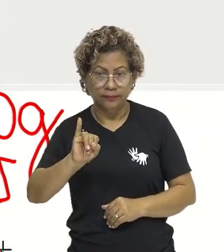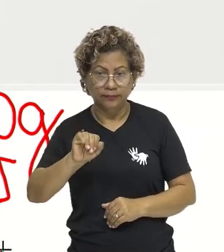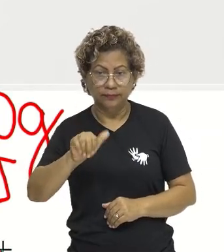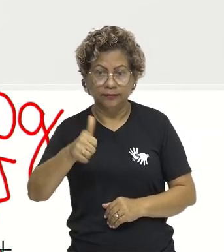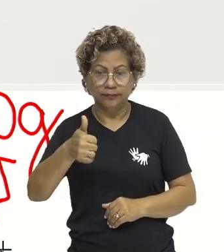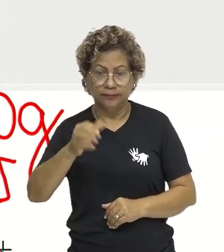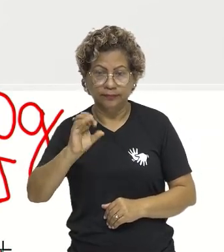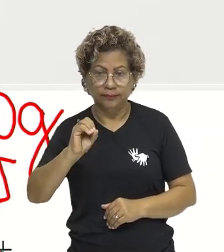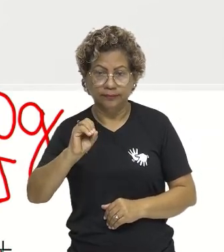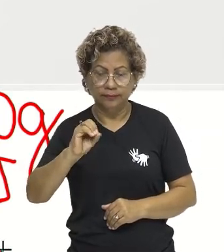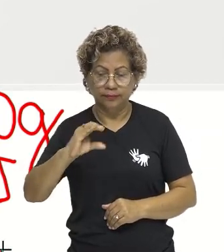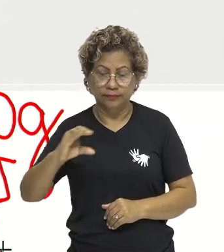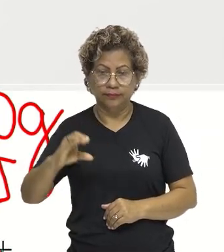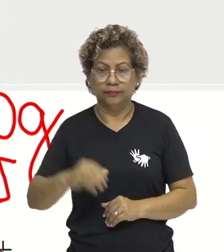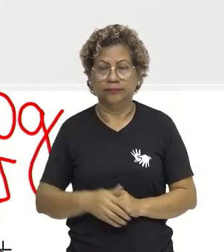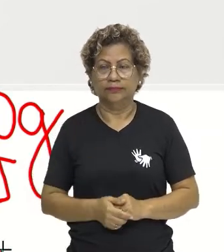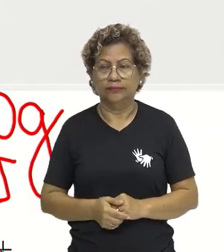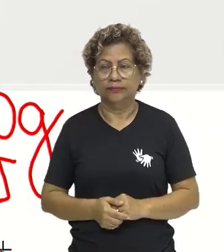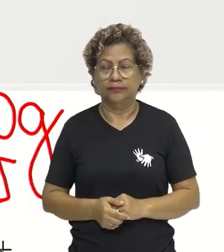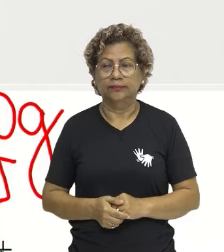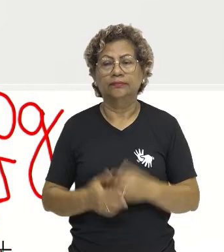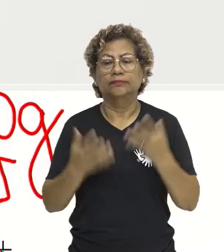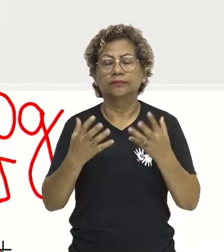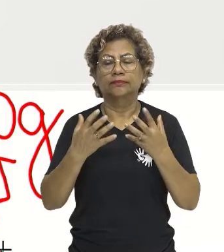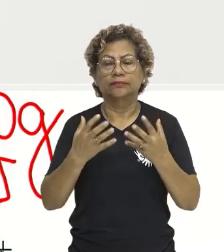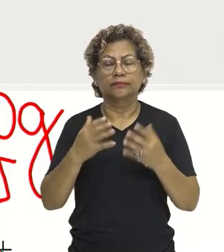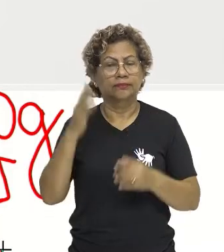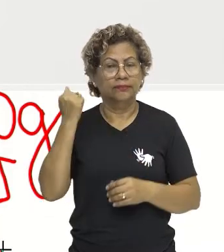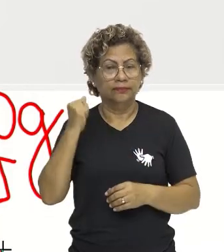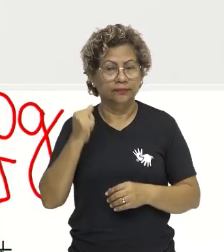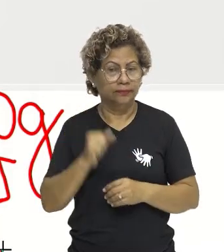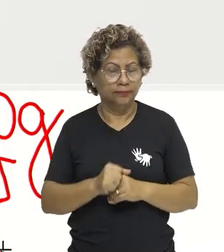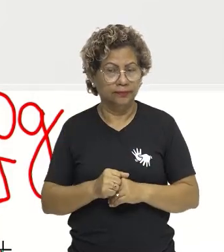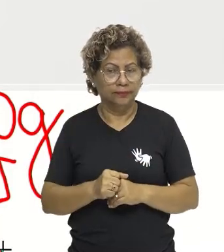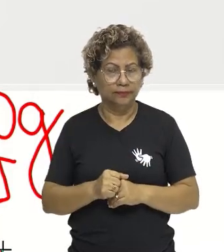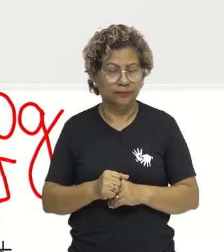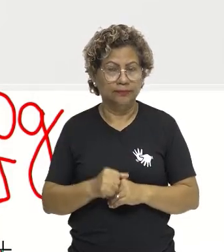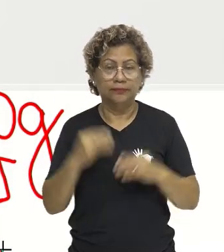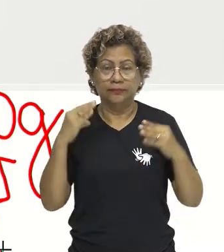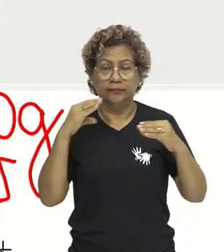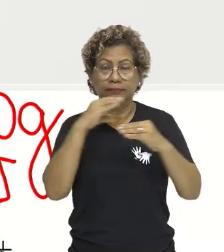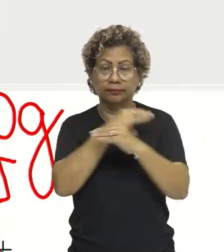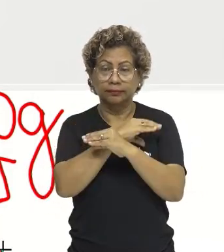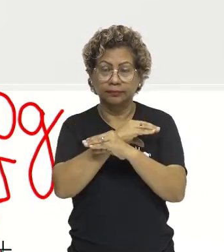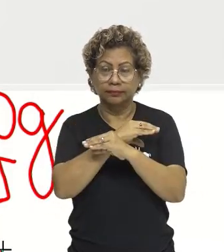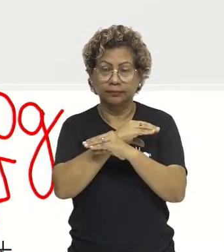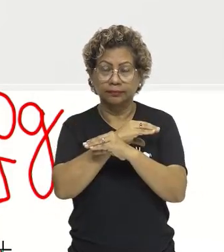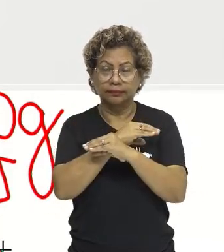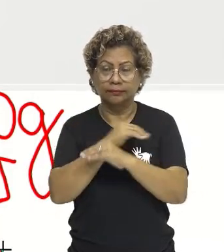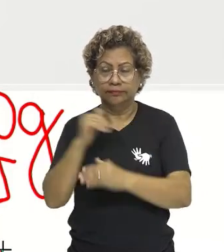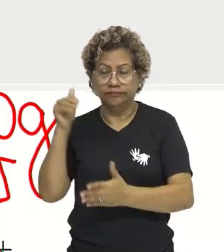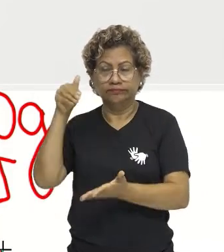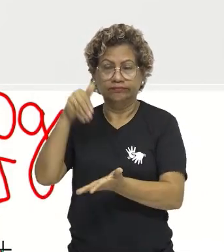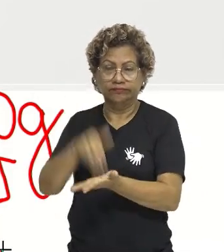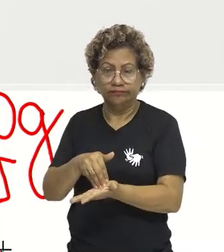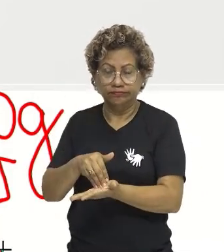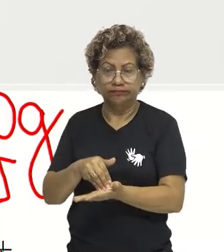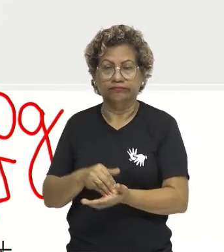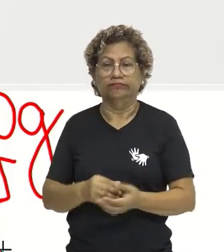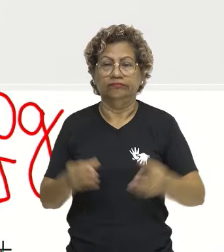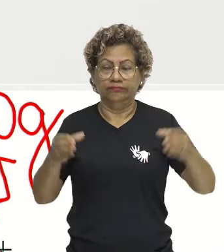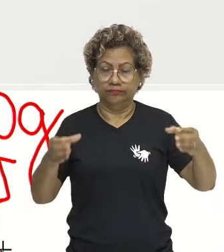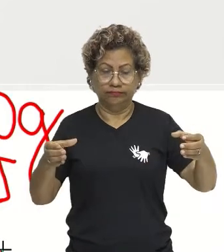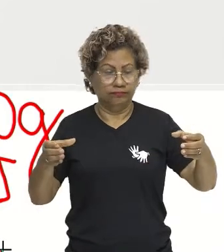pedindo? Ele quer saber a temperatura final da água quente com a água fria, que vai nos resultar com uma